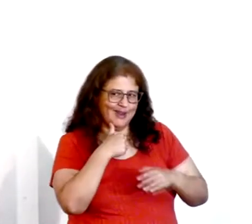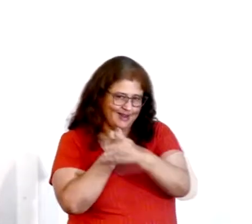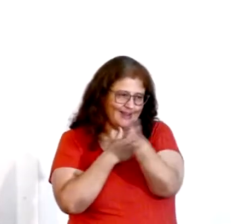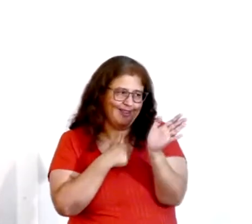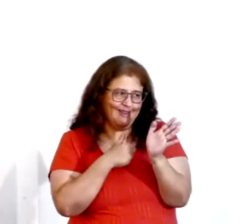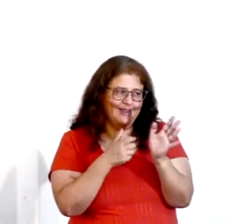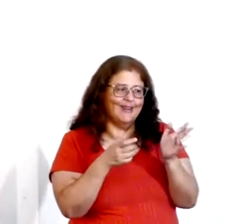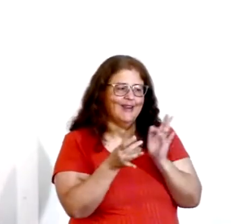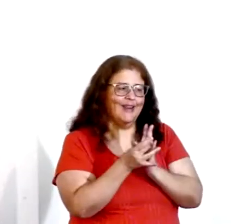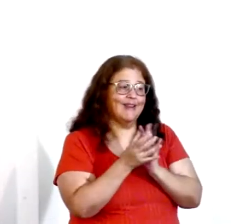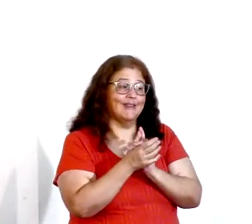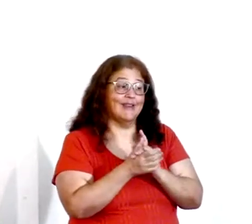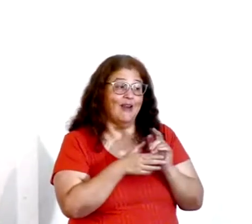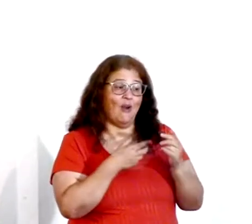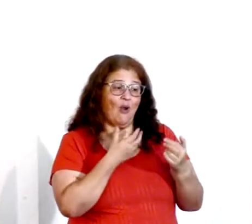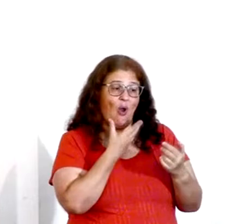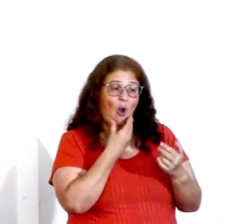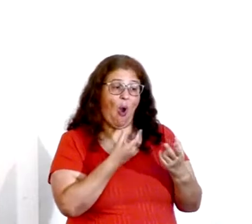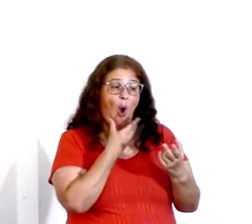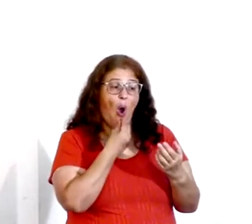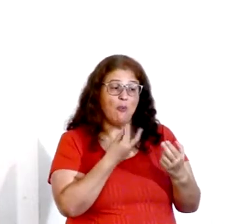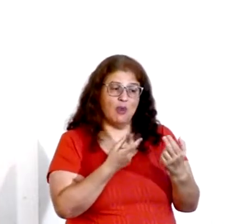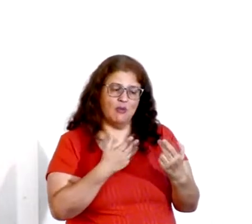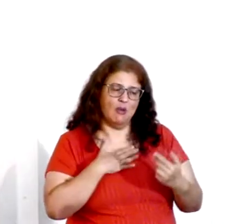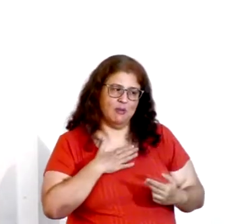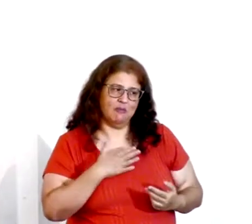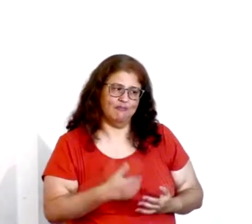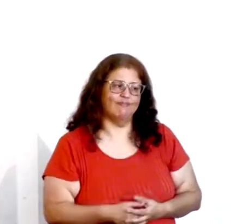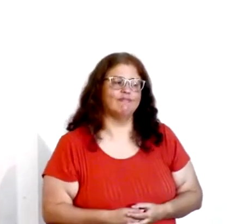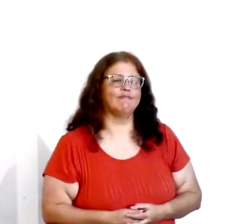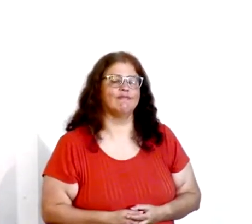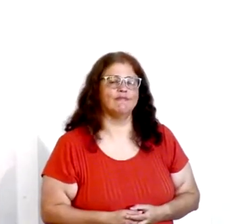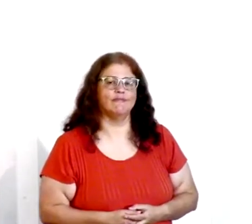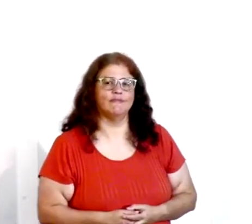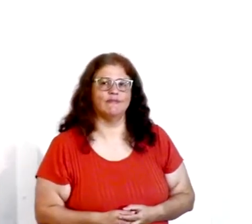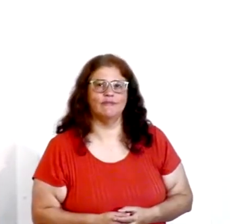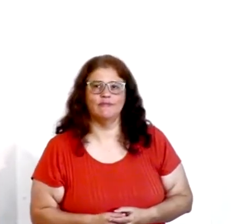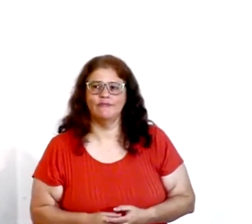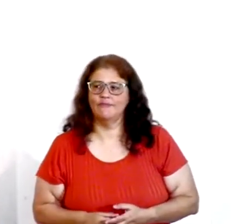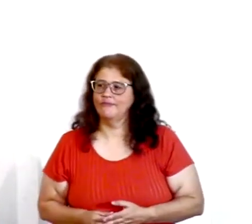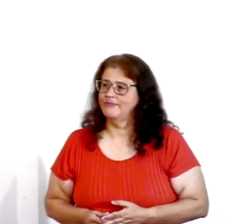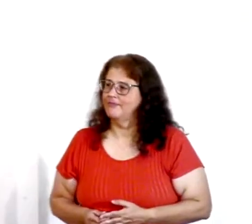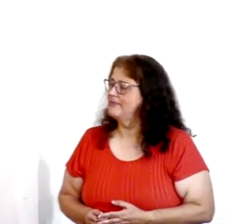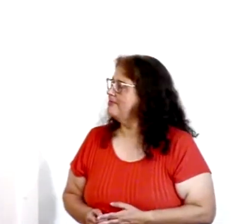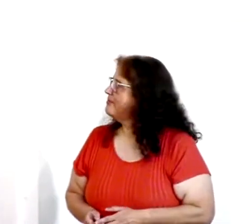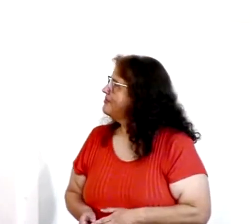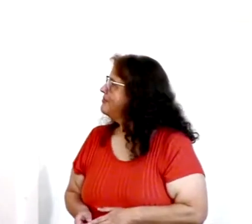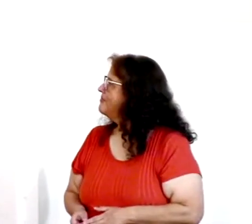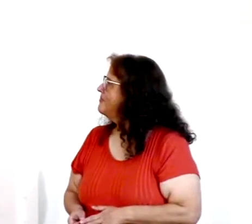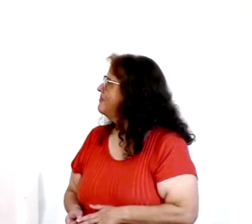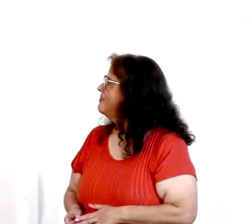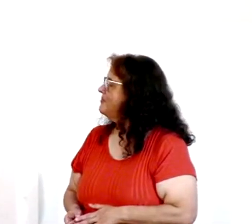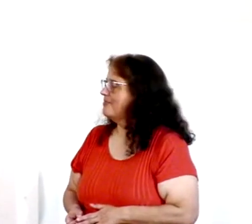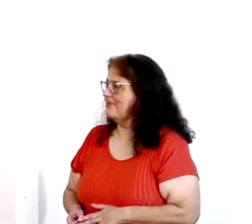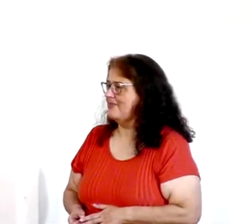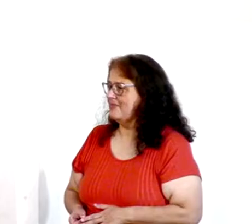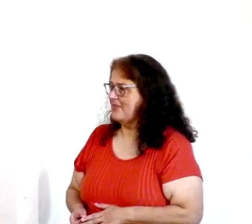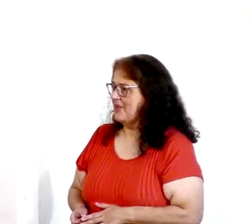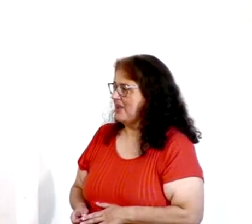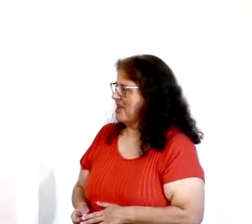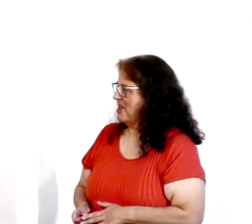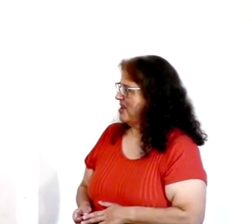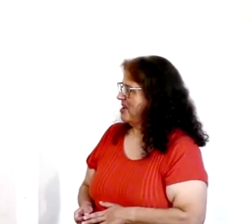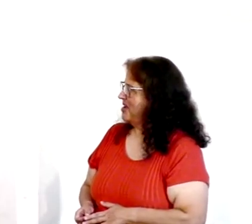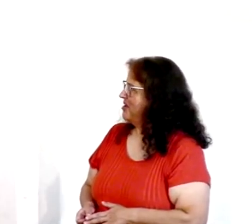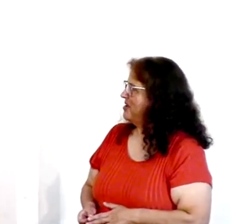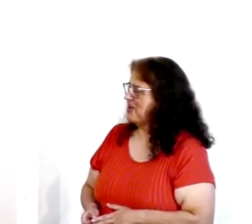estou nos 5%. Eu estou nos 5%. Ele não enxergava os seus pecados,